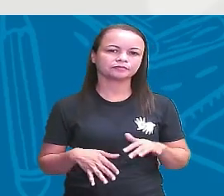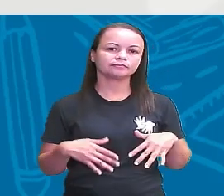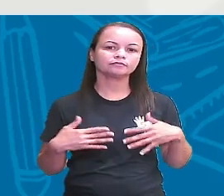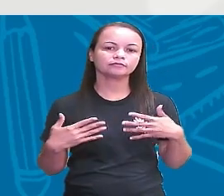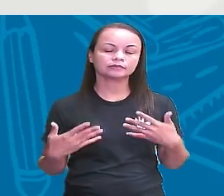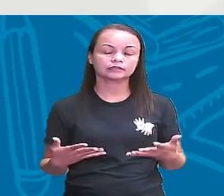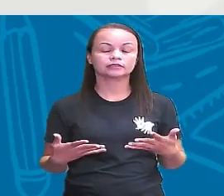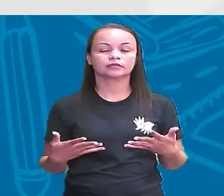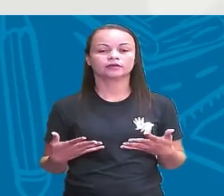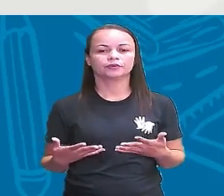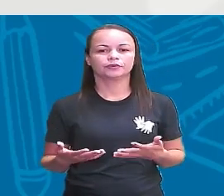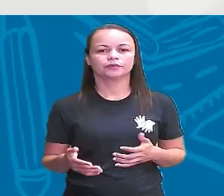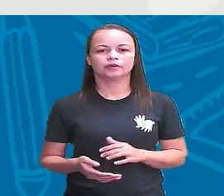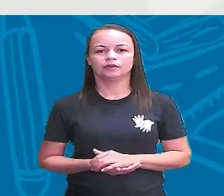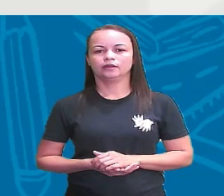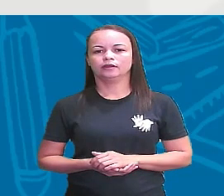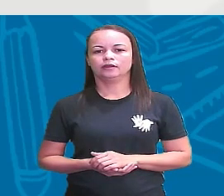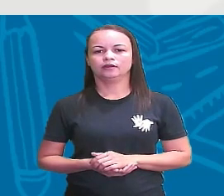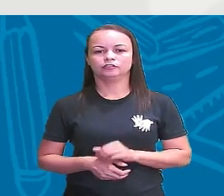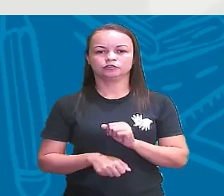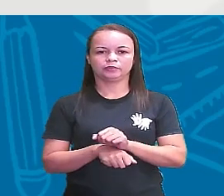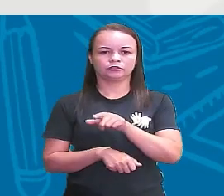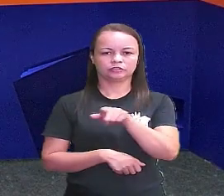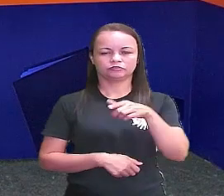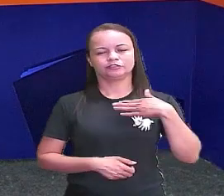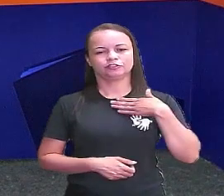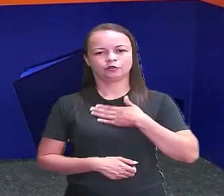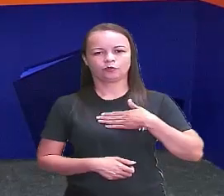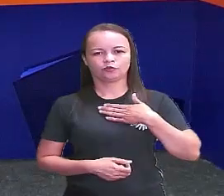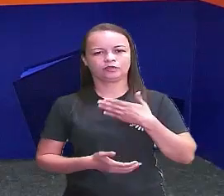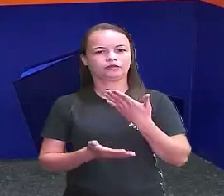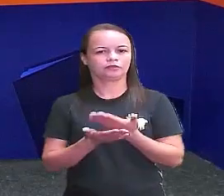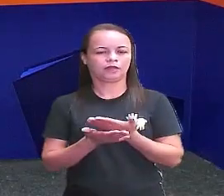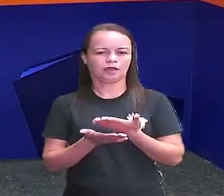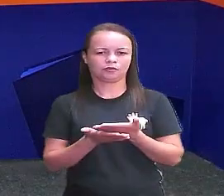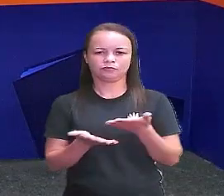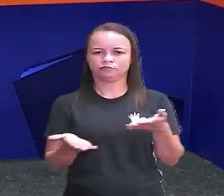Então, gente, é isso. Eu espero que vocês tenham gostado da nossa